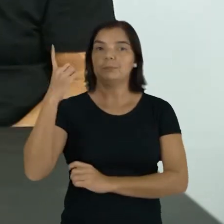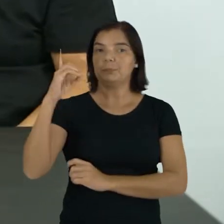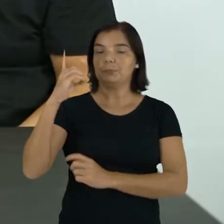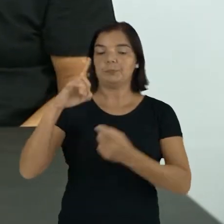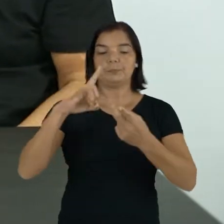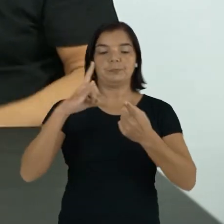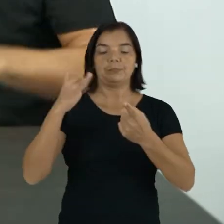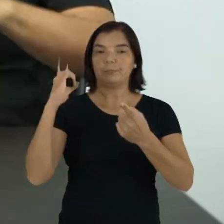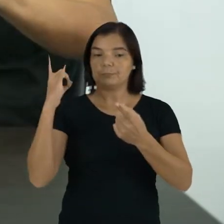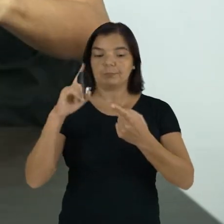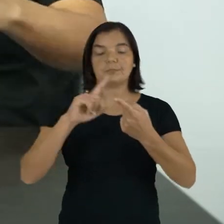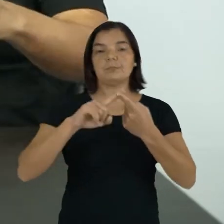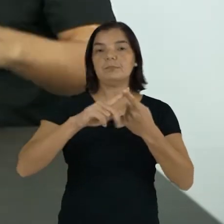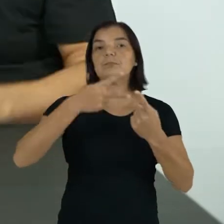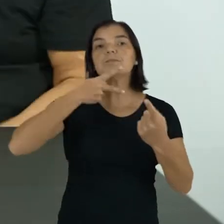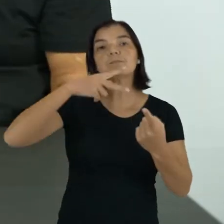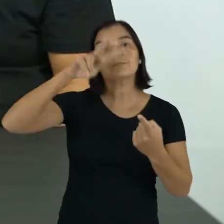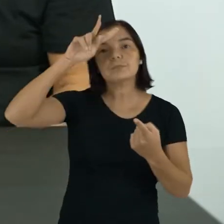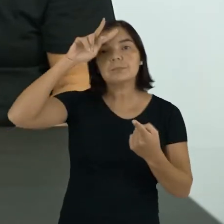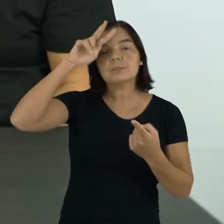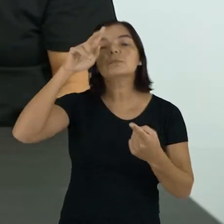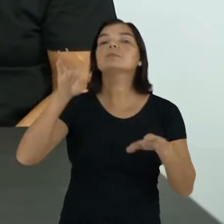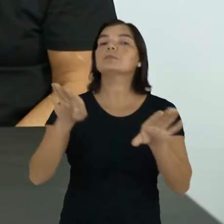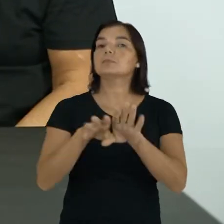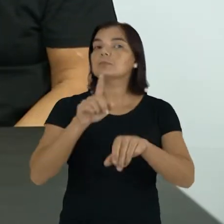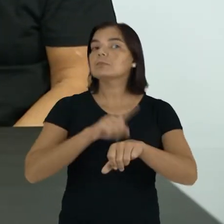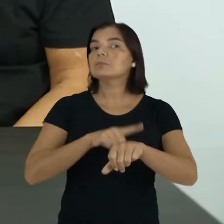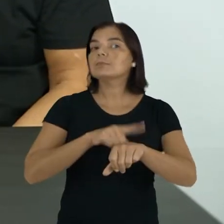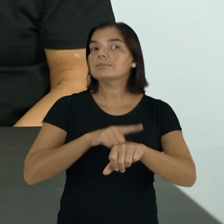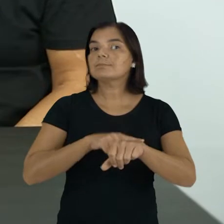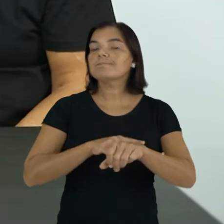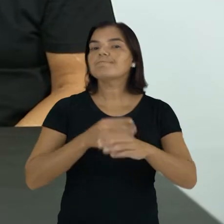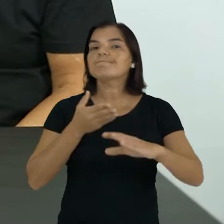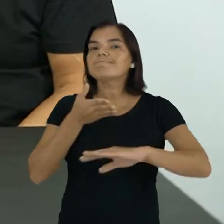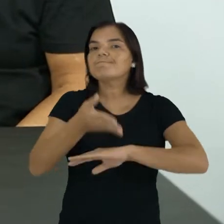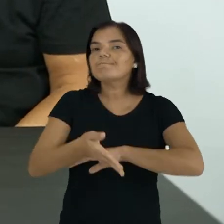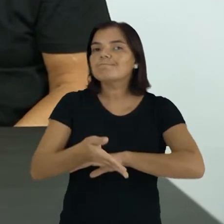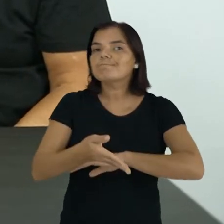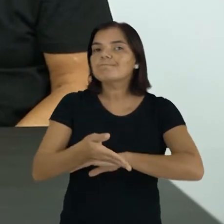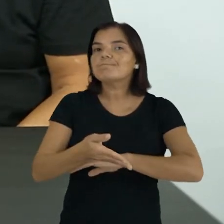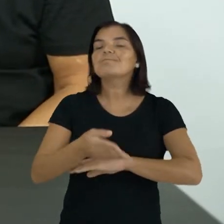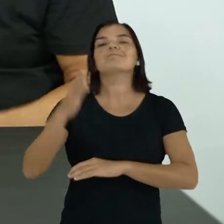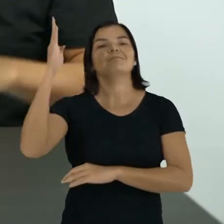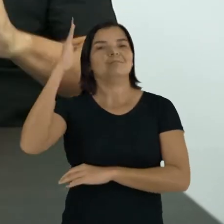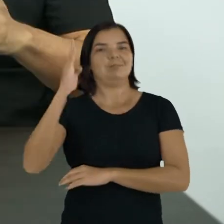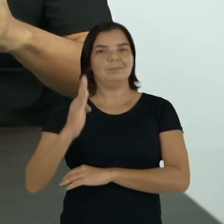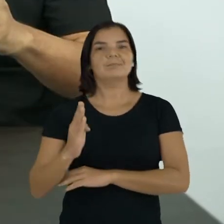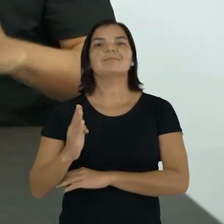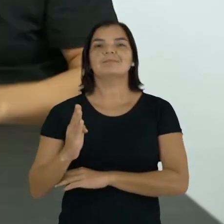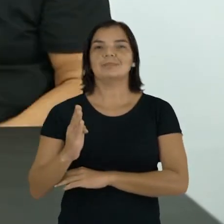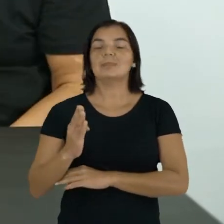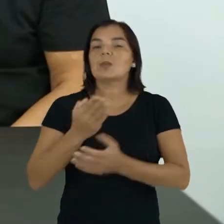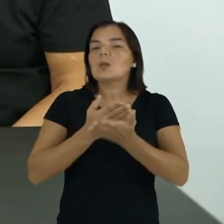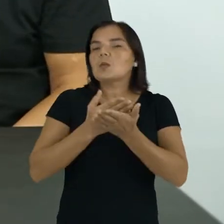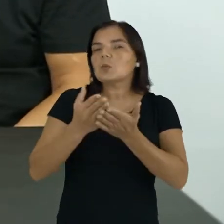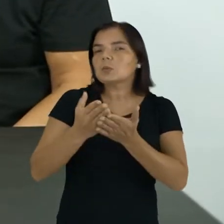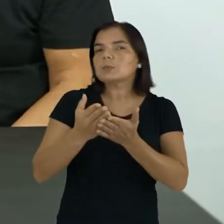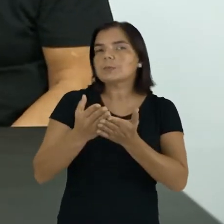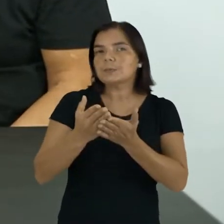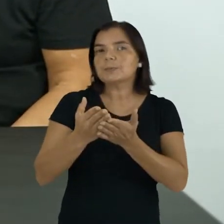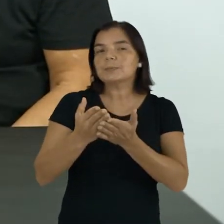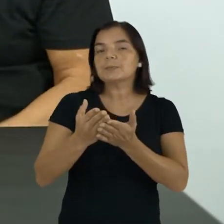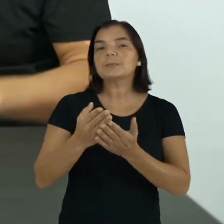pertencemos ao Peru, e houve um momento em que o Acre acabou sendo anexado ao território brasileiro. Isso começou,